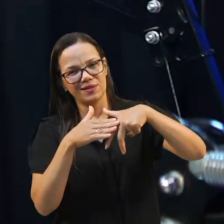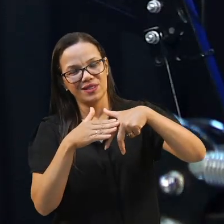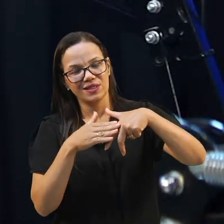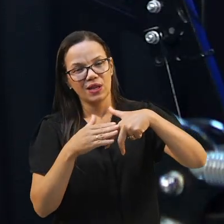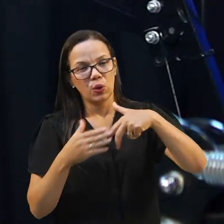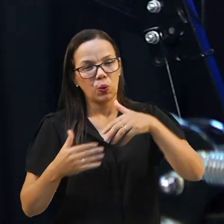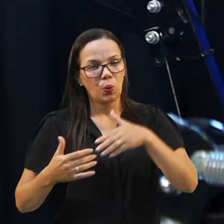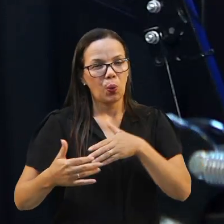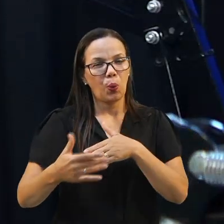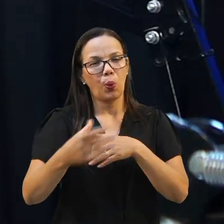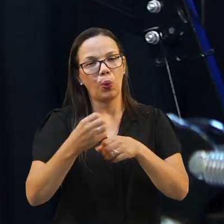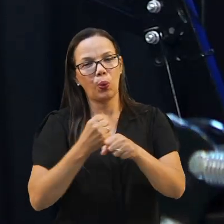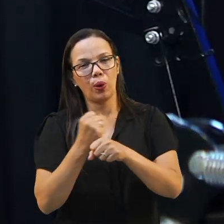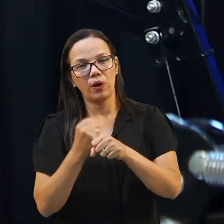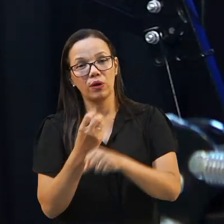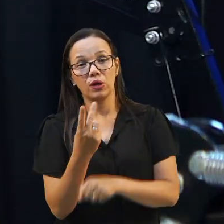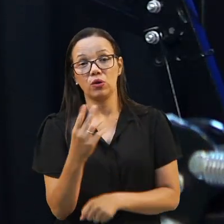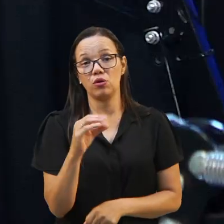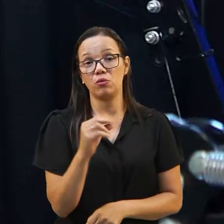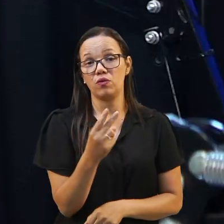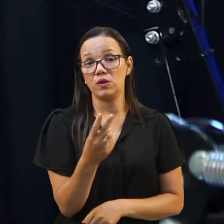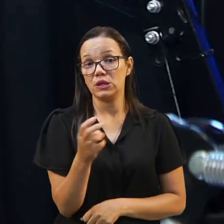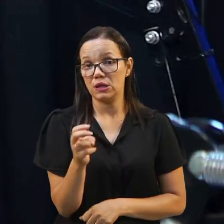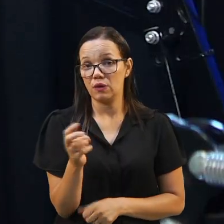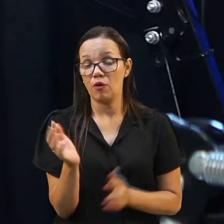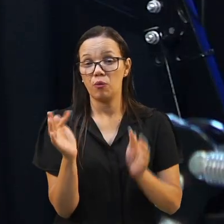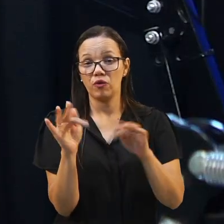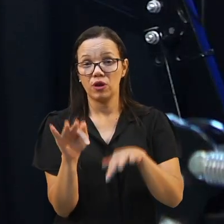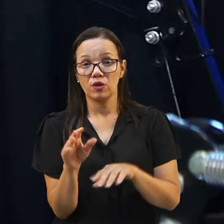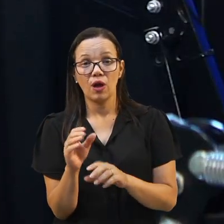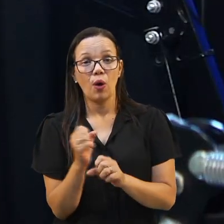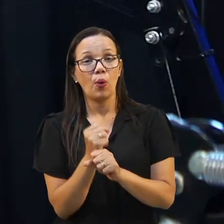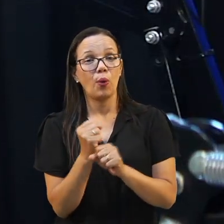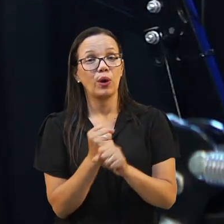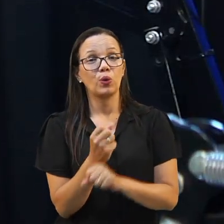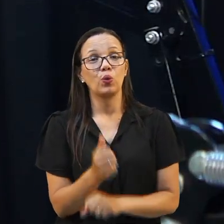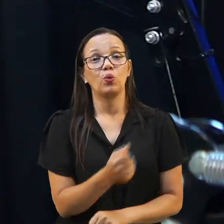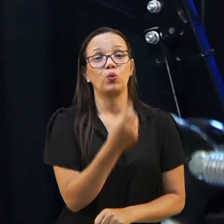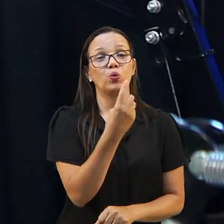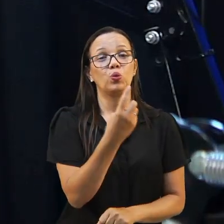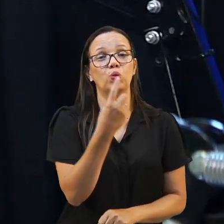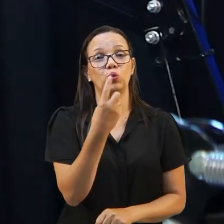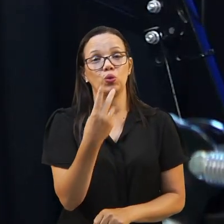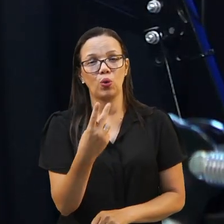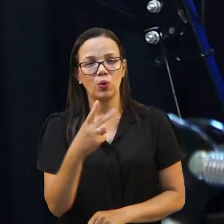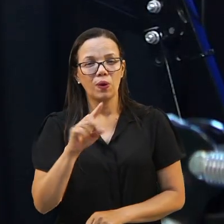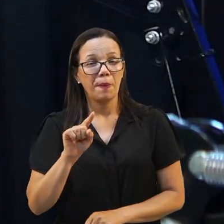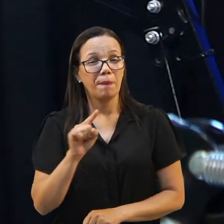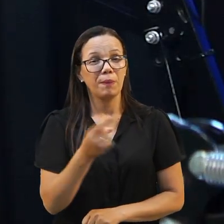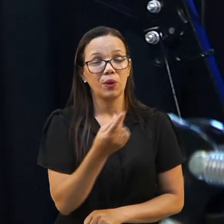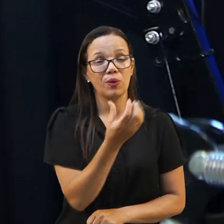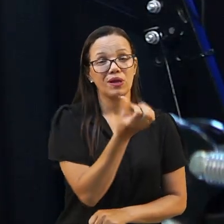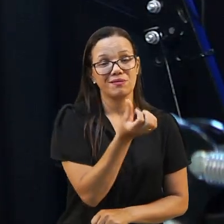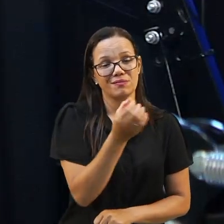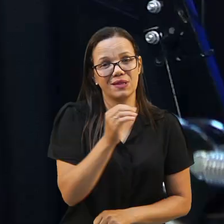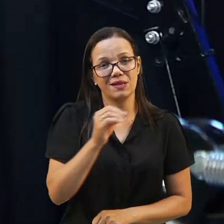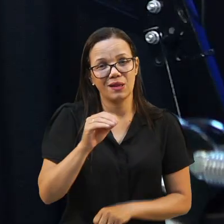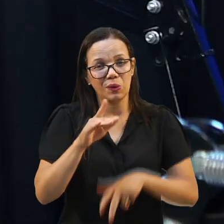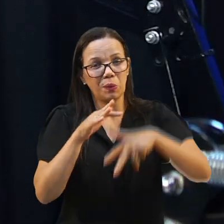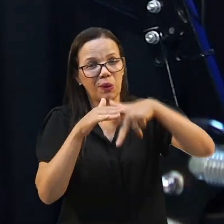Em 2025, nós vamos fechar um ano com 12.600 pacientes em tratamento.